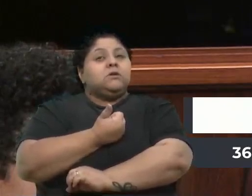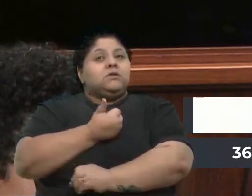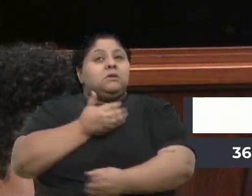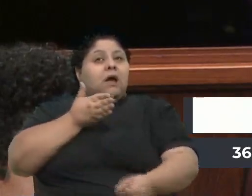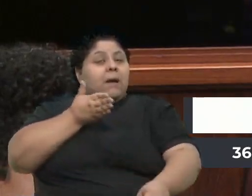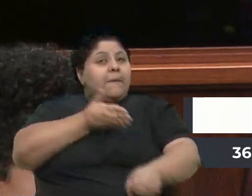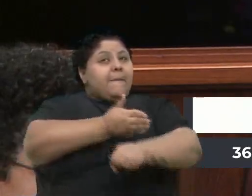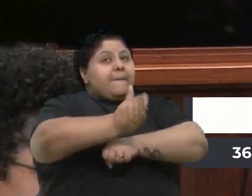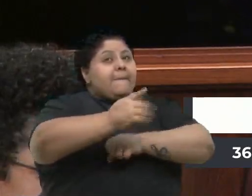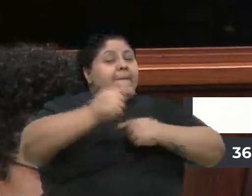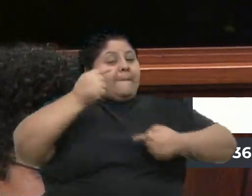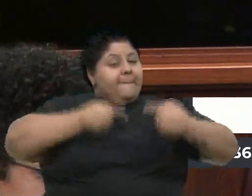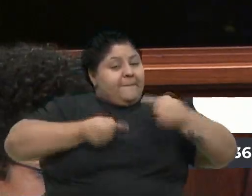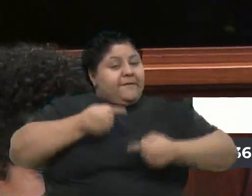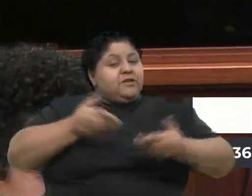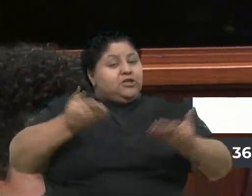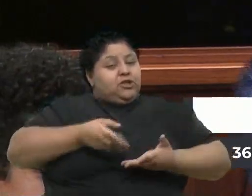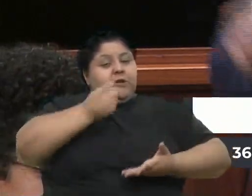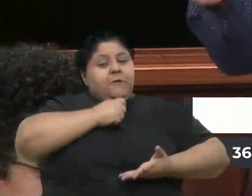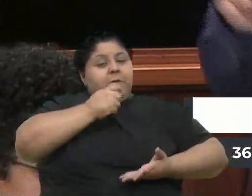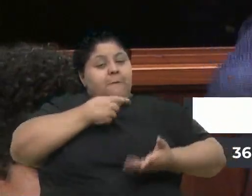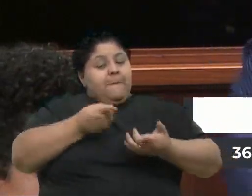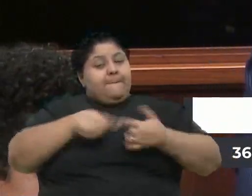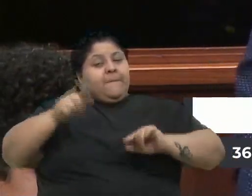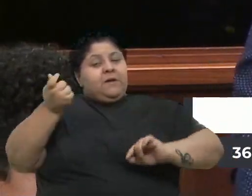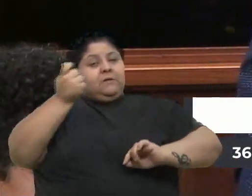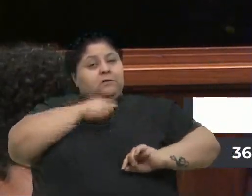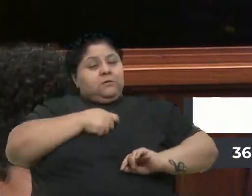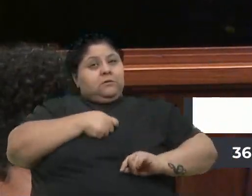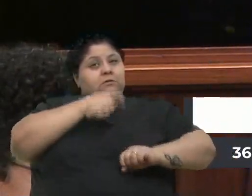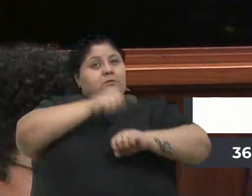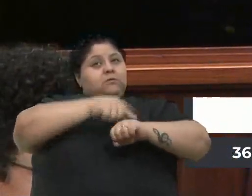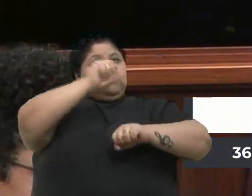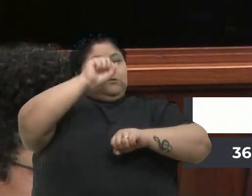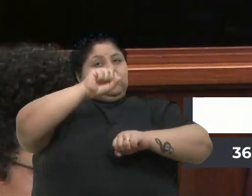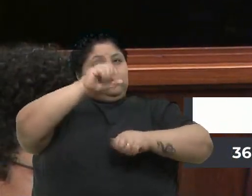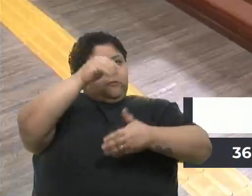debate que é antigo, mas muito necessário. No momento oportuno, voto sim, senhor presidente. Obrigado.